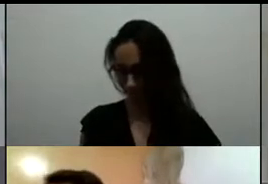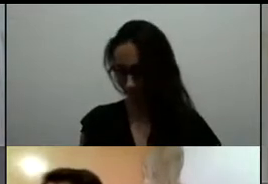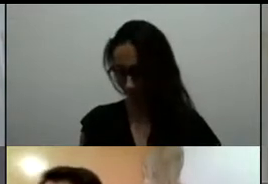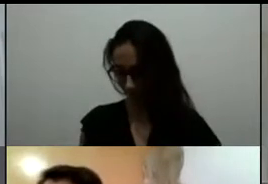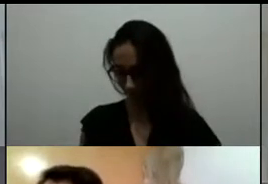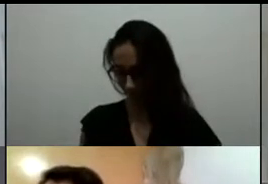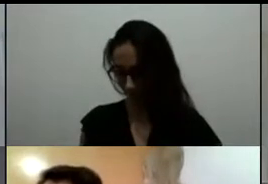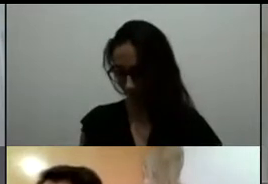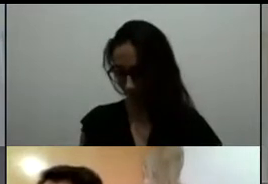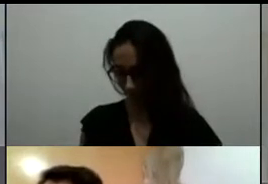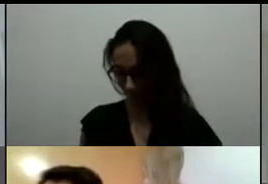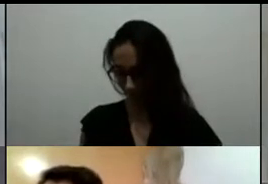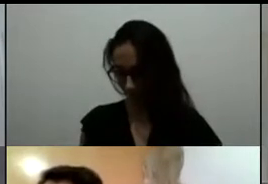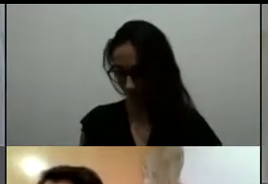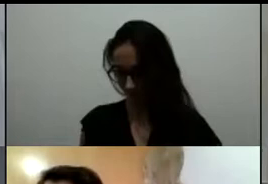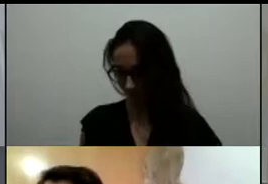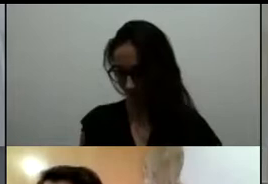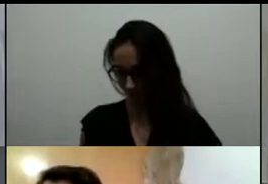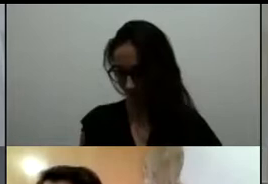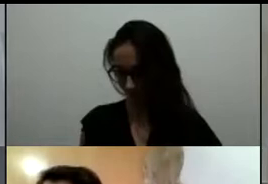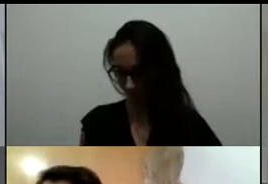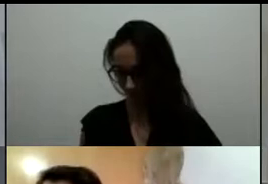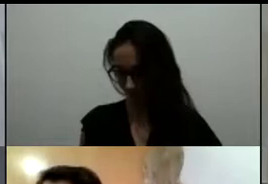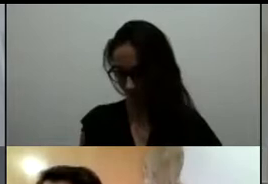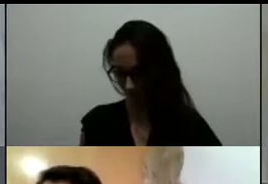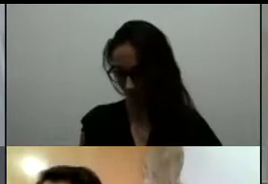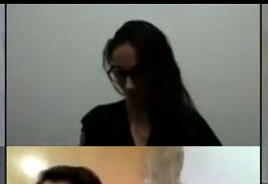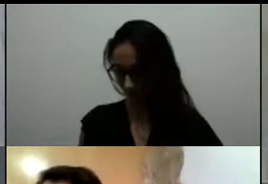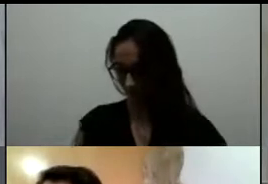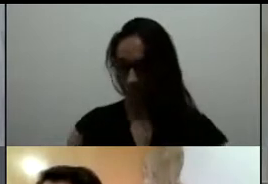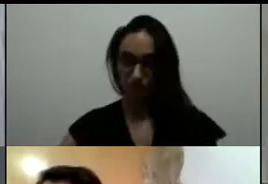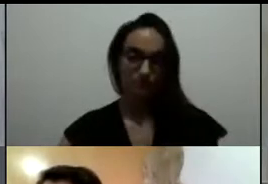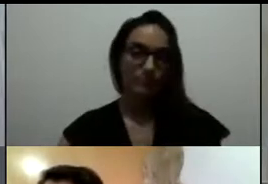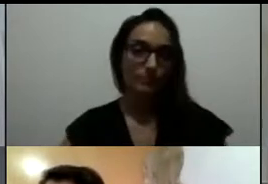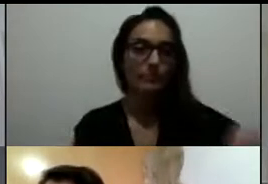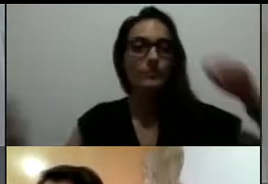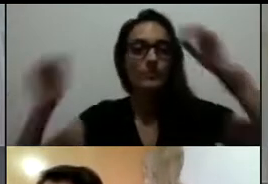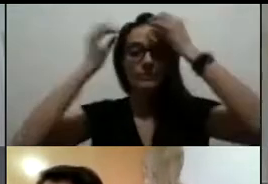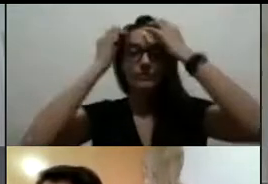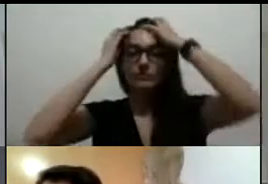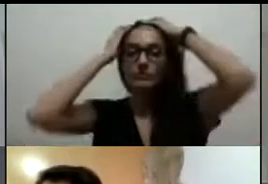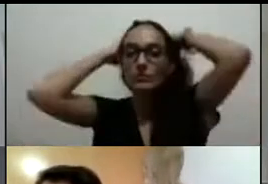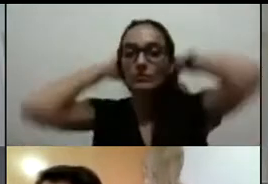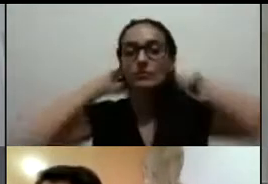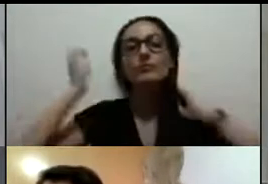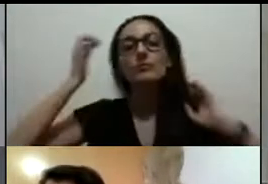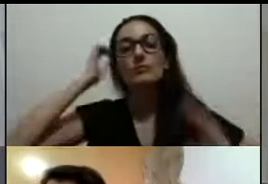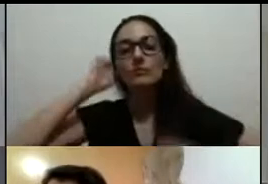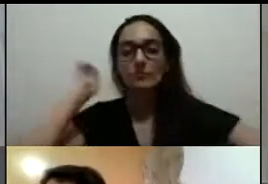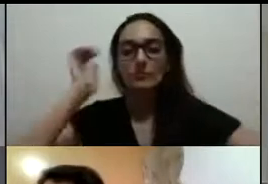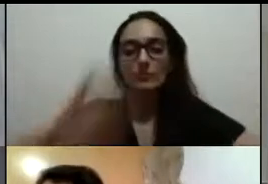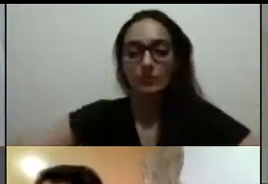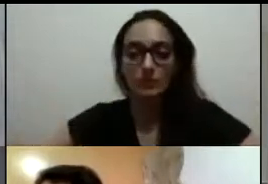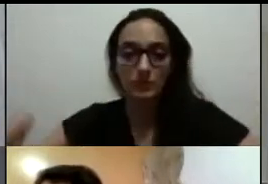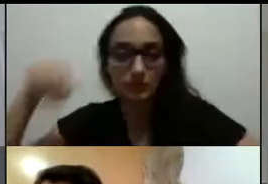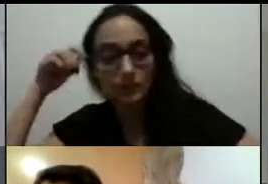presentes. Saudar também os nossos novos advogados da subseção de Floripa, São José, Biguaçu, em especial de Palhoça.